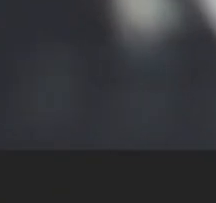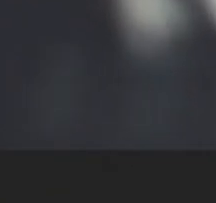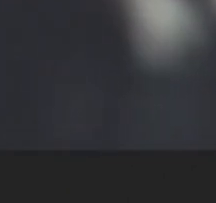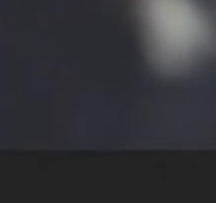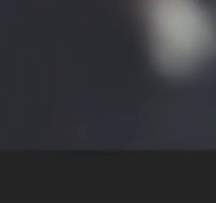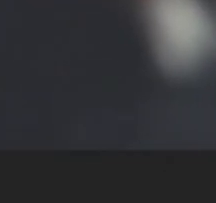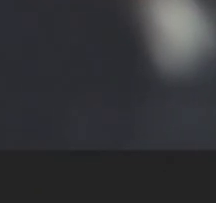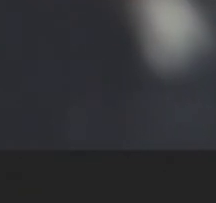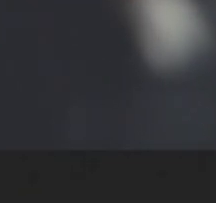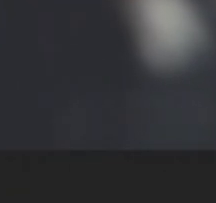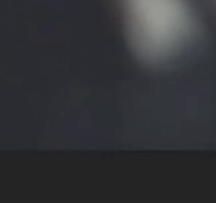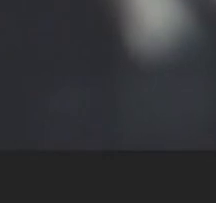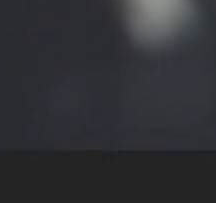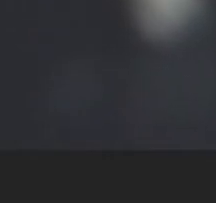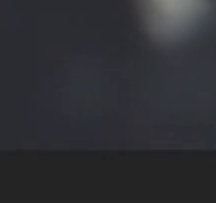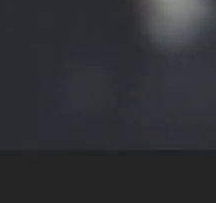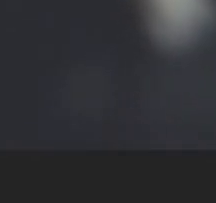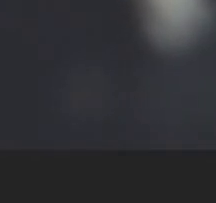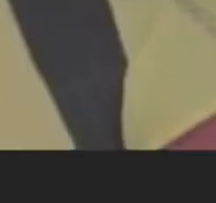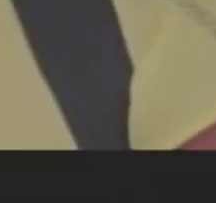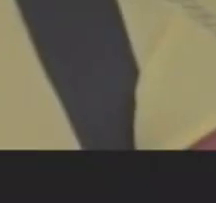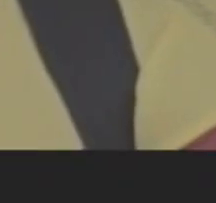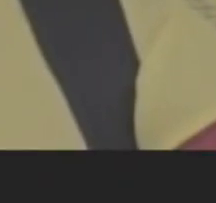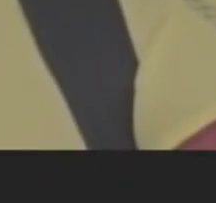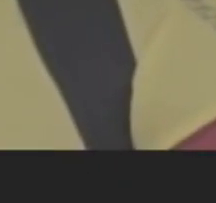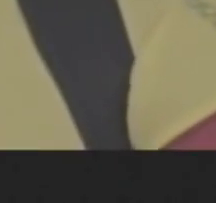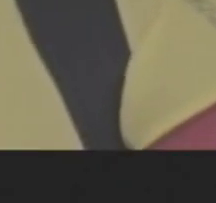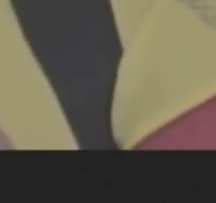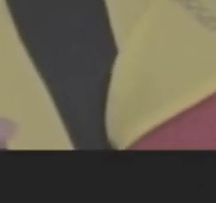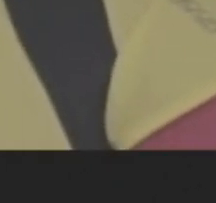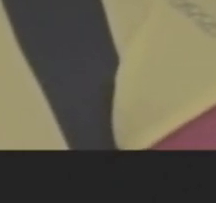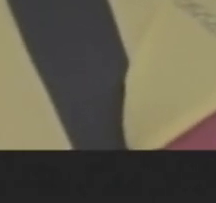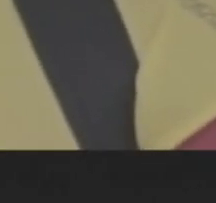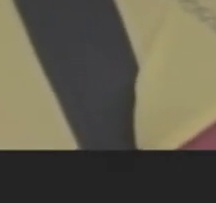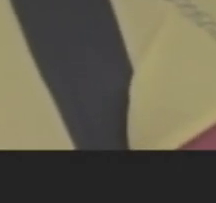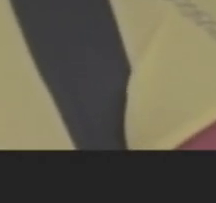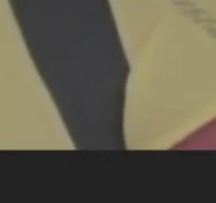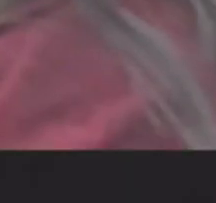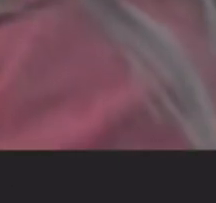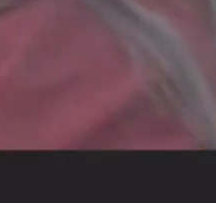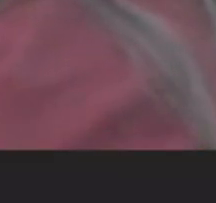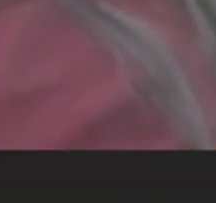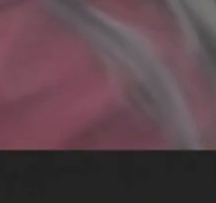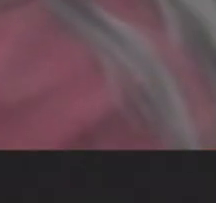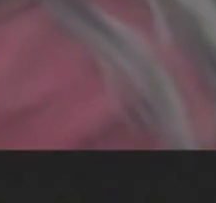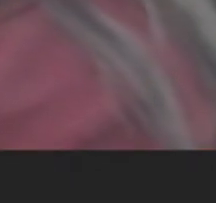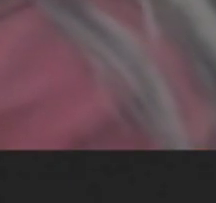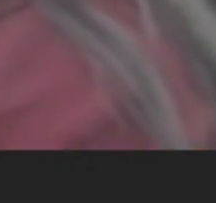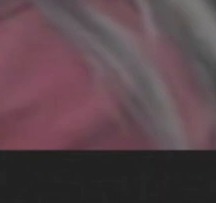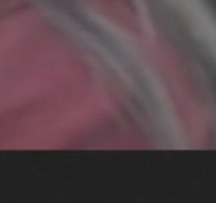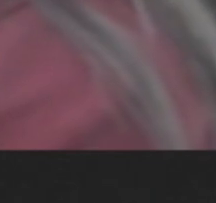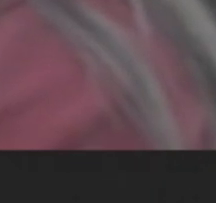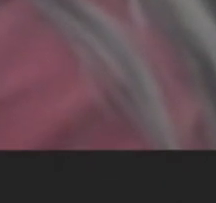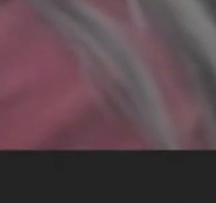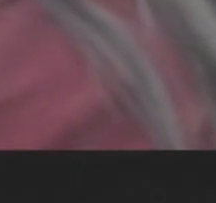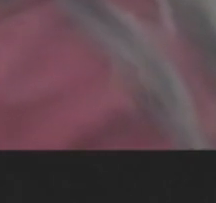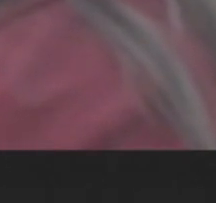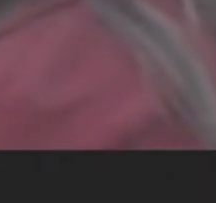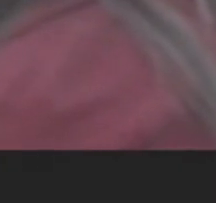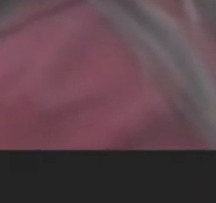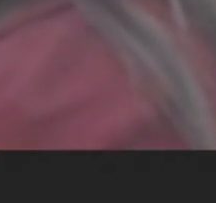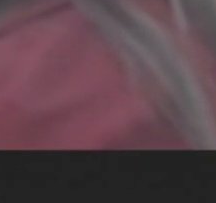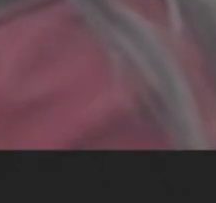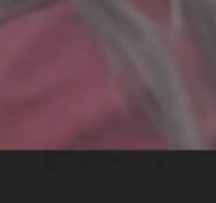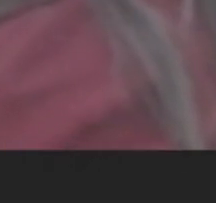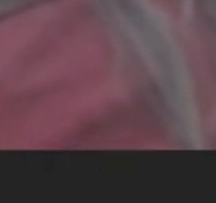quanto os da universidade federal de são joão del rei que estão conduzindo fórum são para professores da rede municipal também